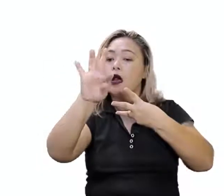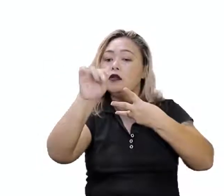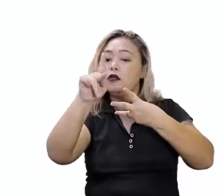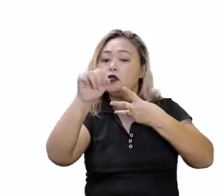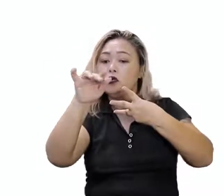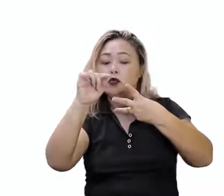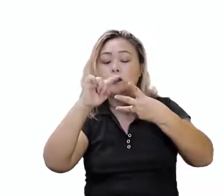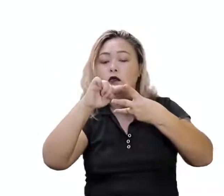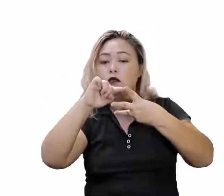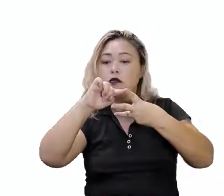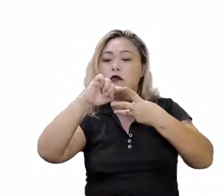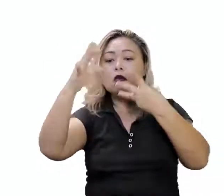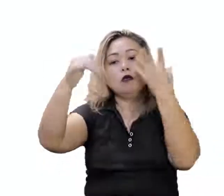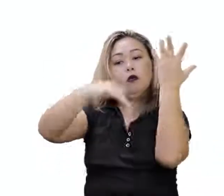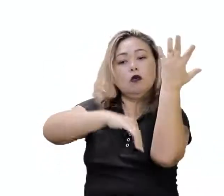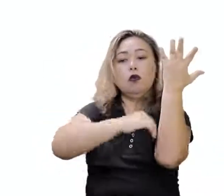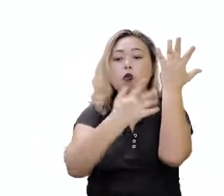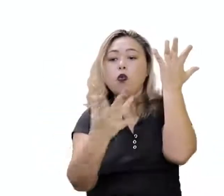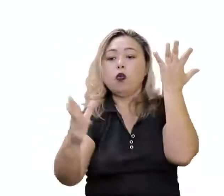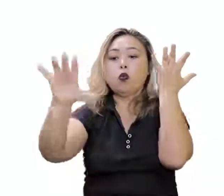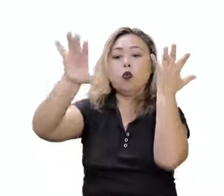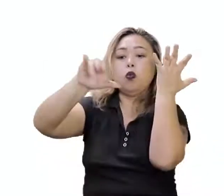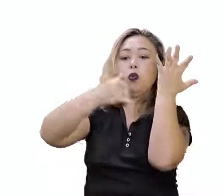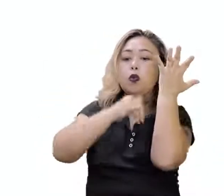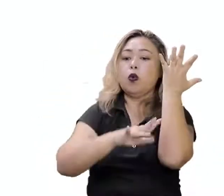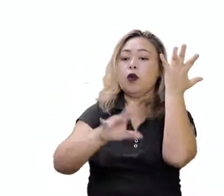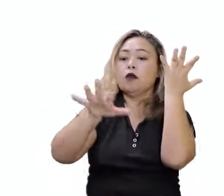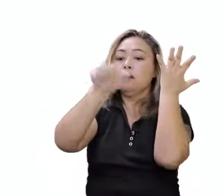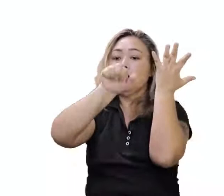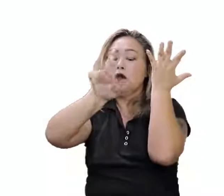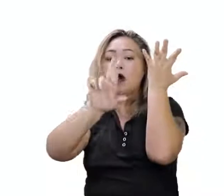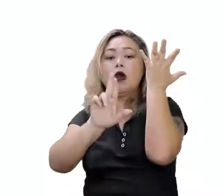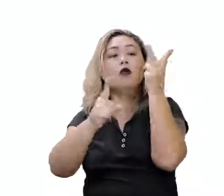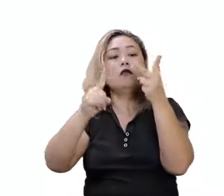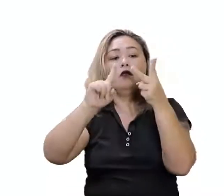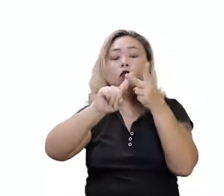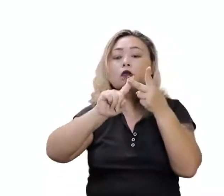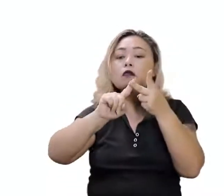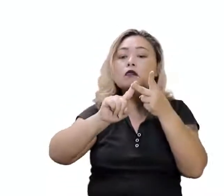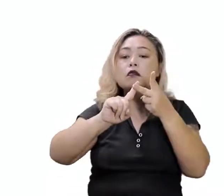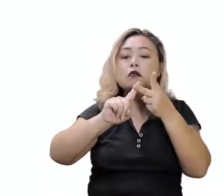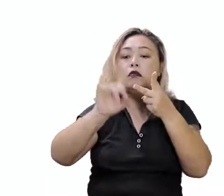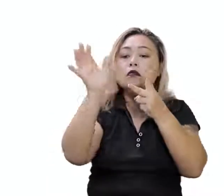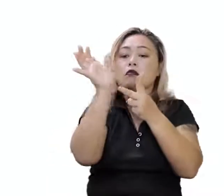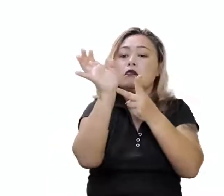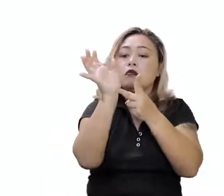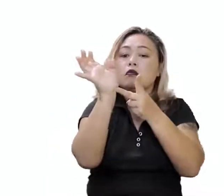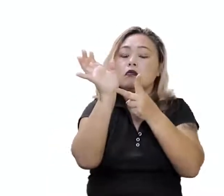de fotossíntese, ou também podem ser aqueles organismos